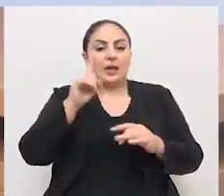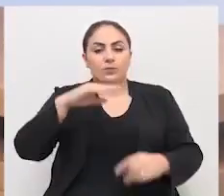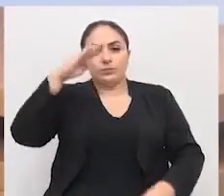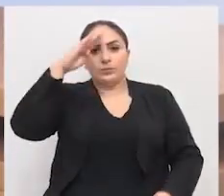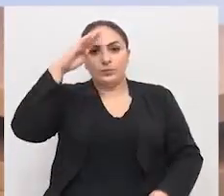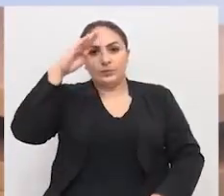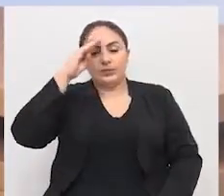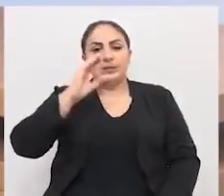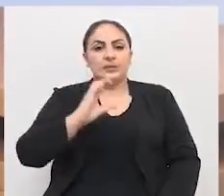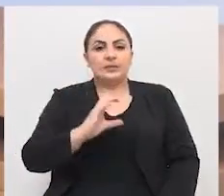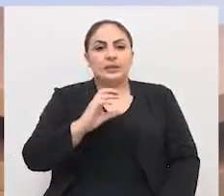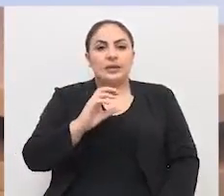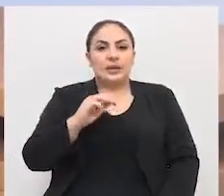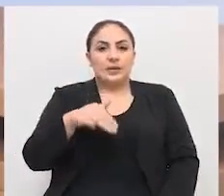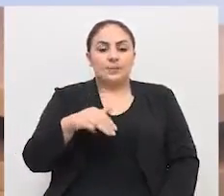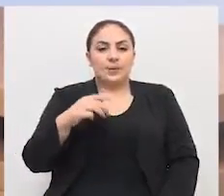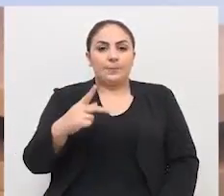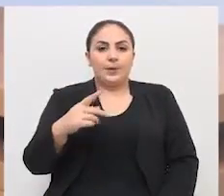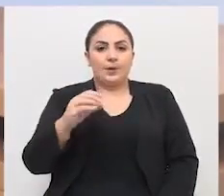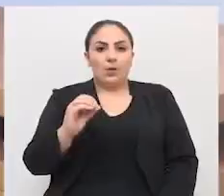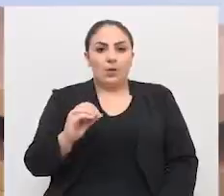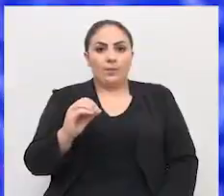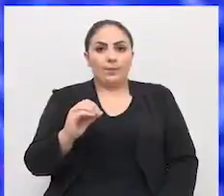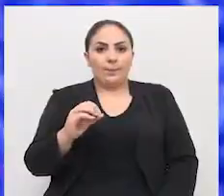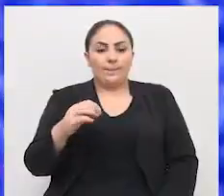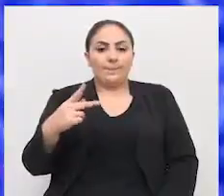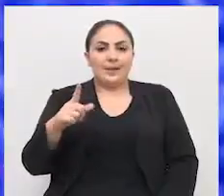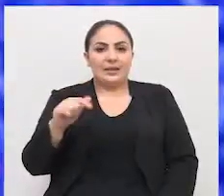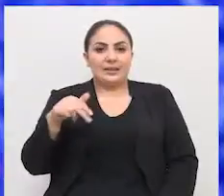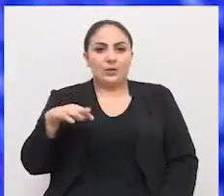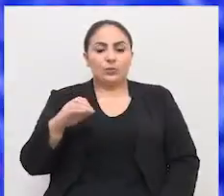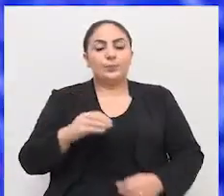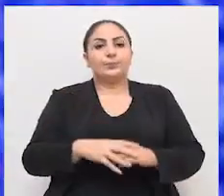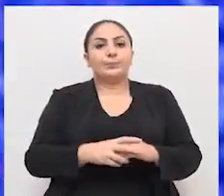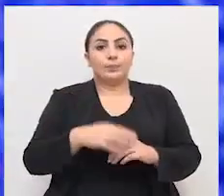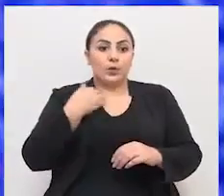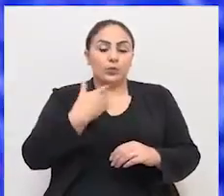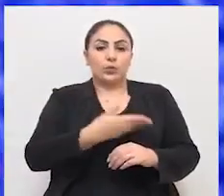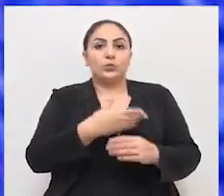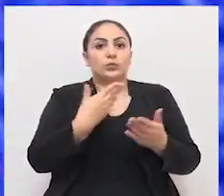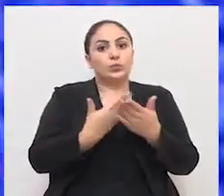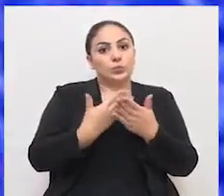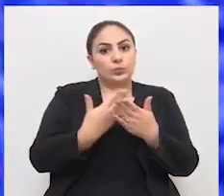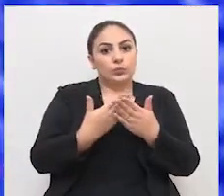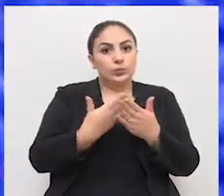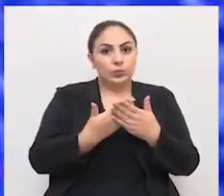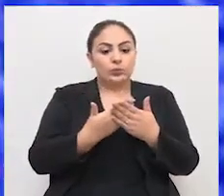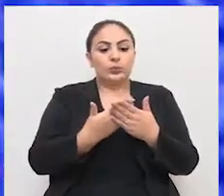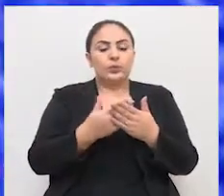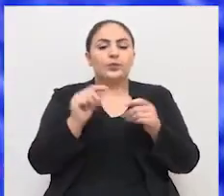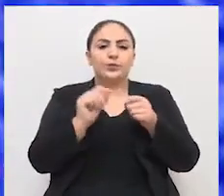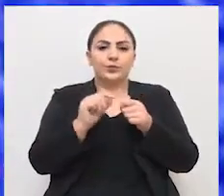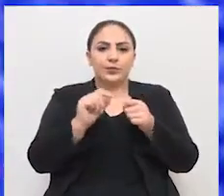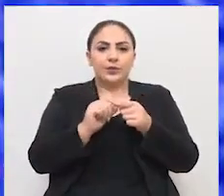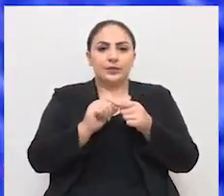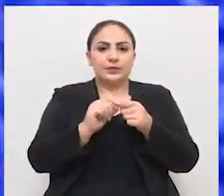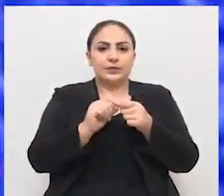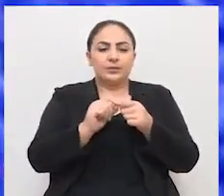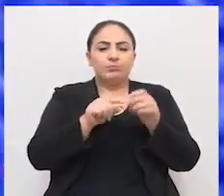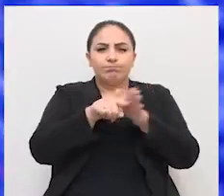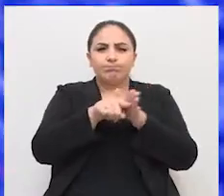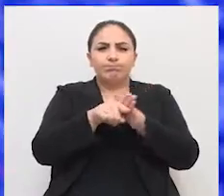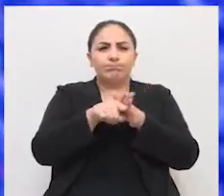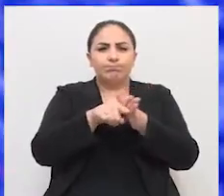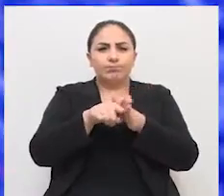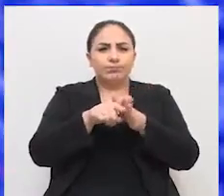é o comandante do CRPO Planalto. O Comando Regional do Planalto, através de estudos, realizou